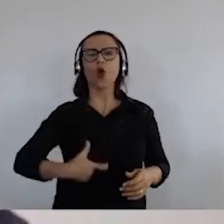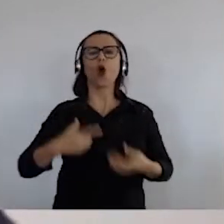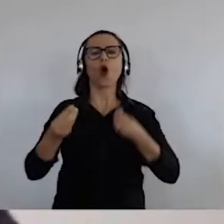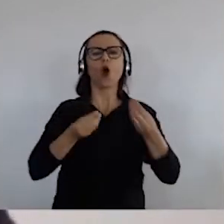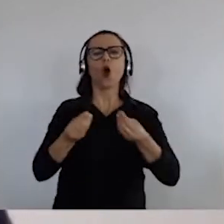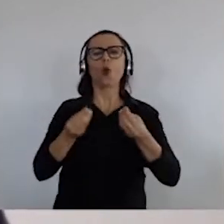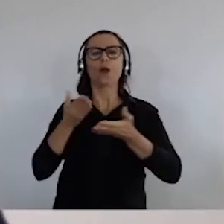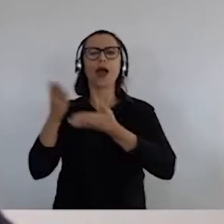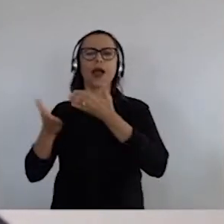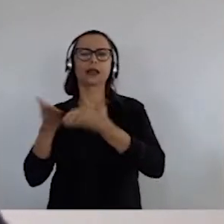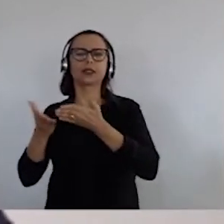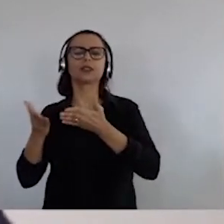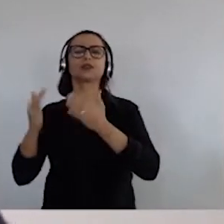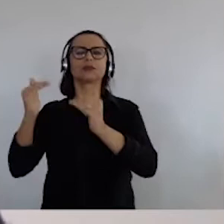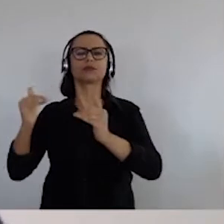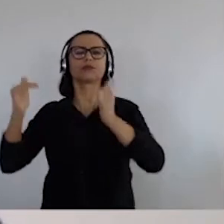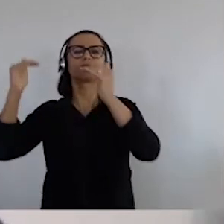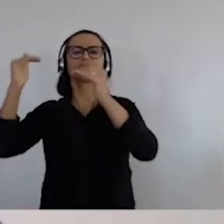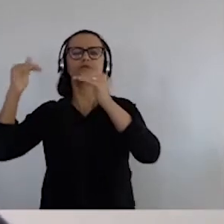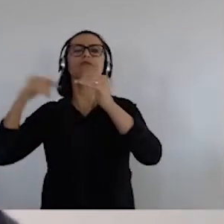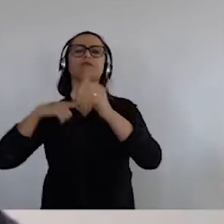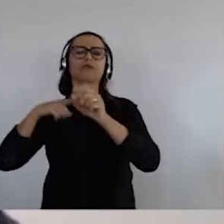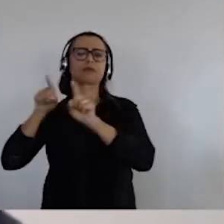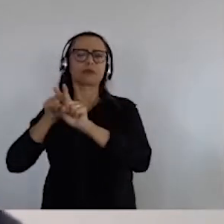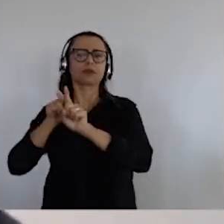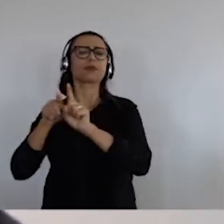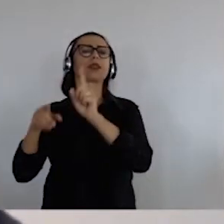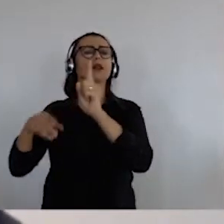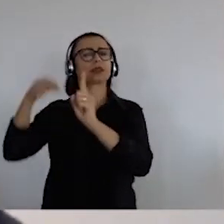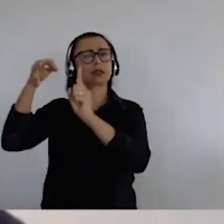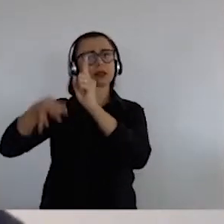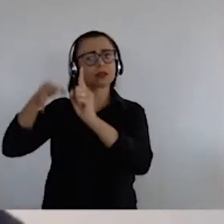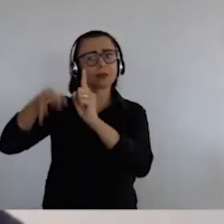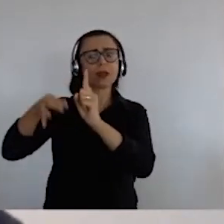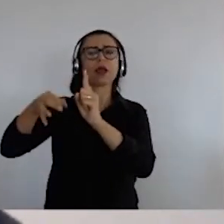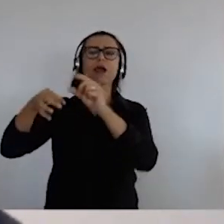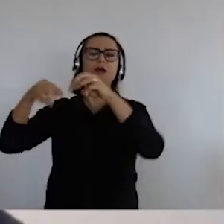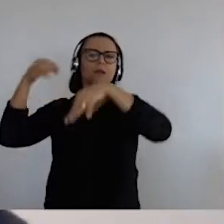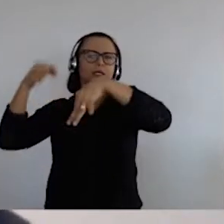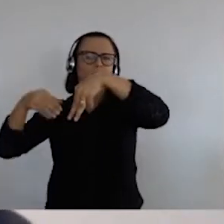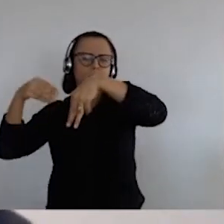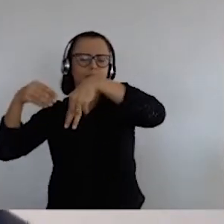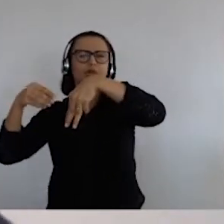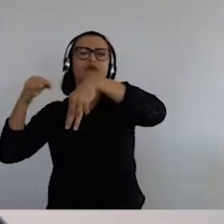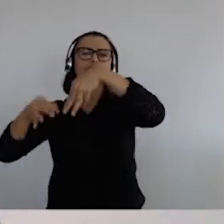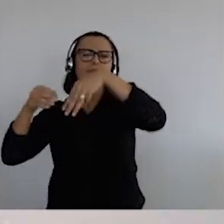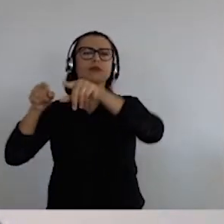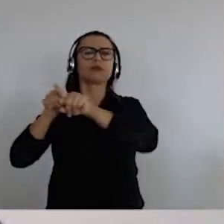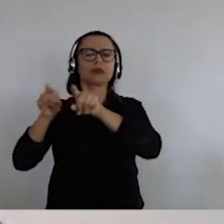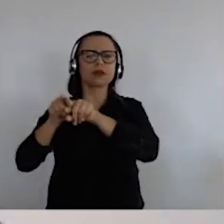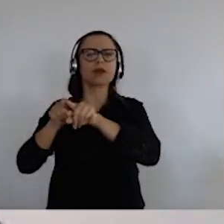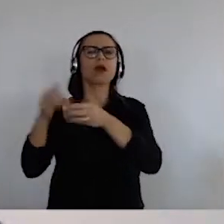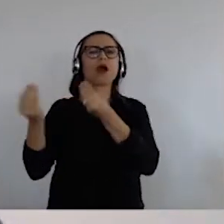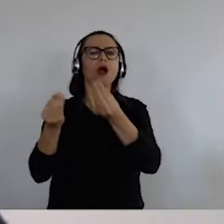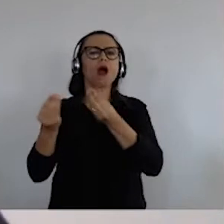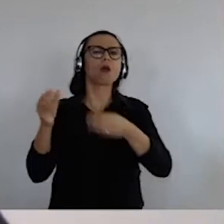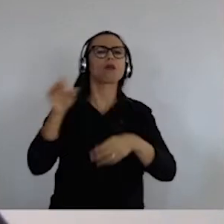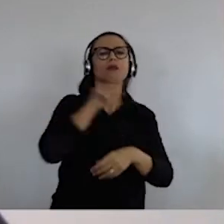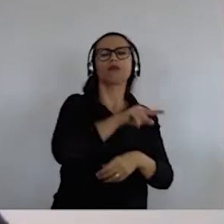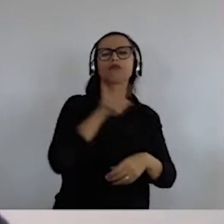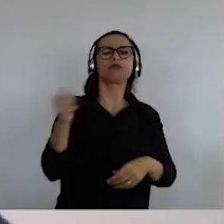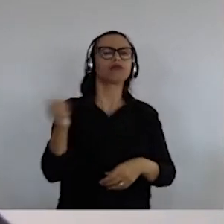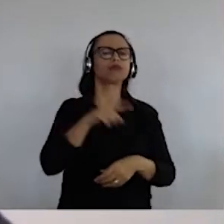atendidos pelos magistrados, pelos desembargadores e pelos ministros. E lembramos que é possível, em tempo de pandemia,